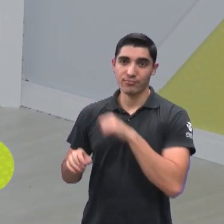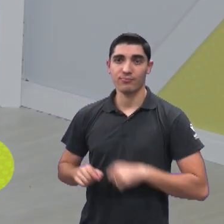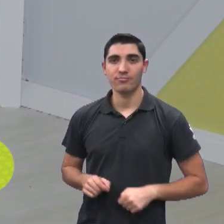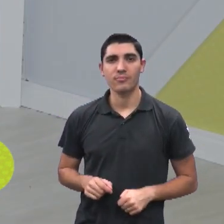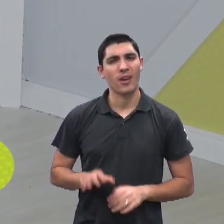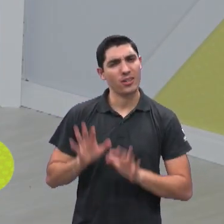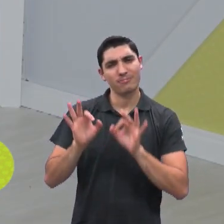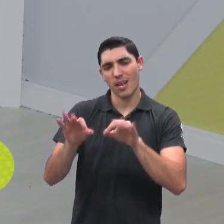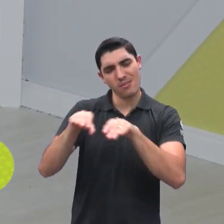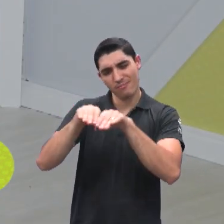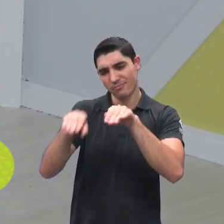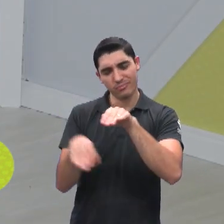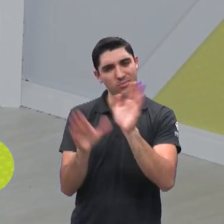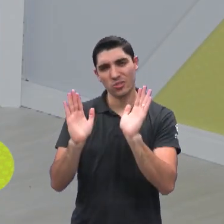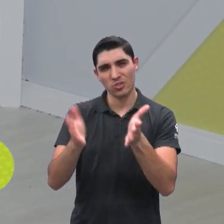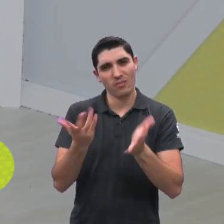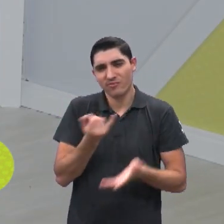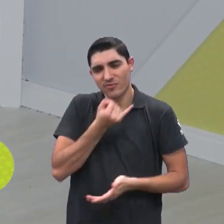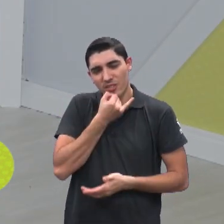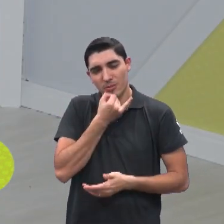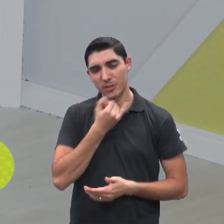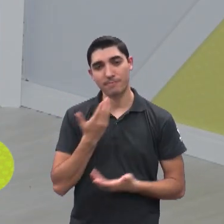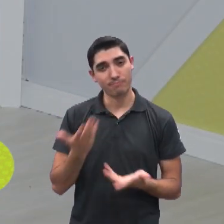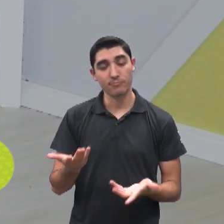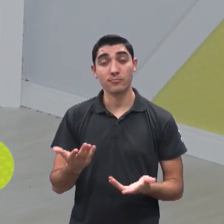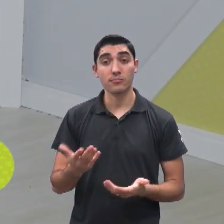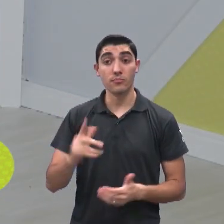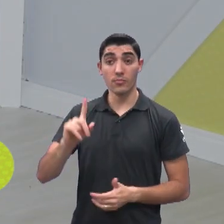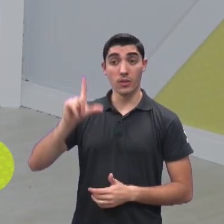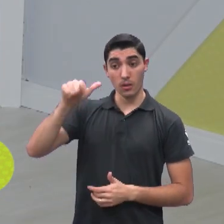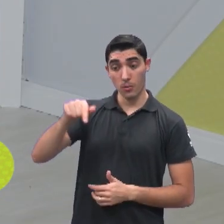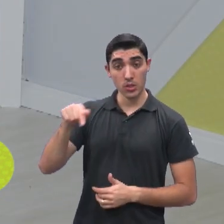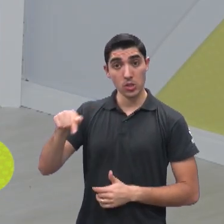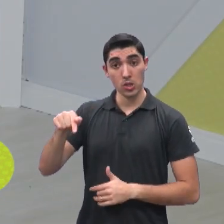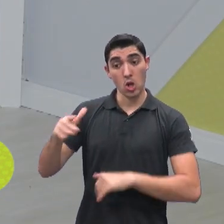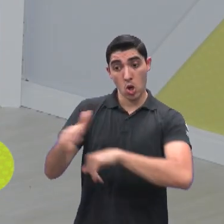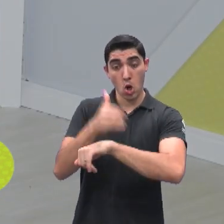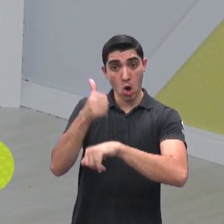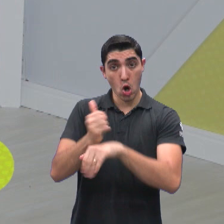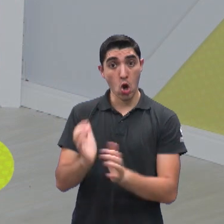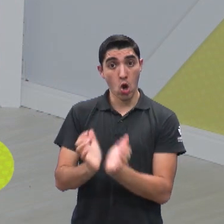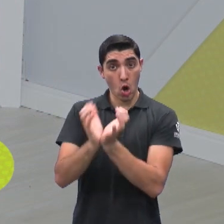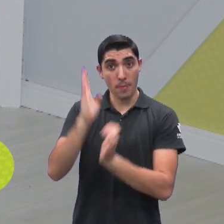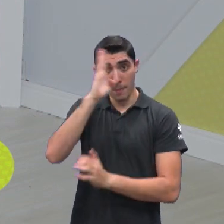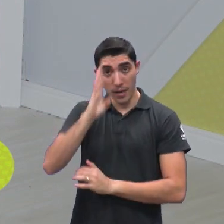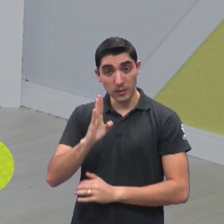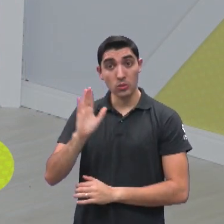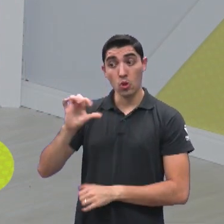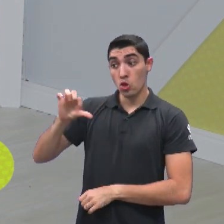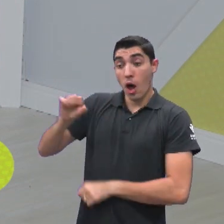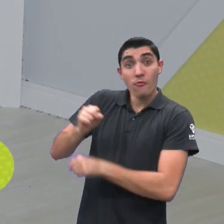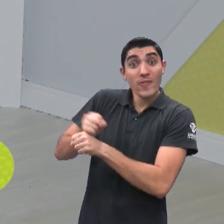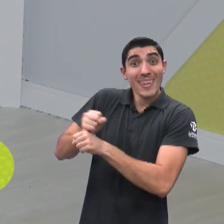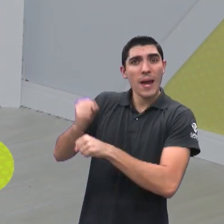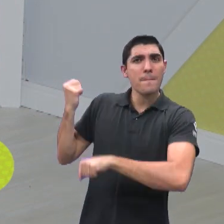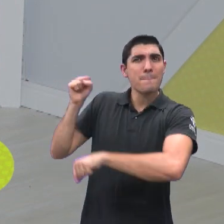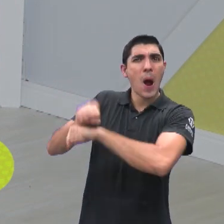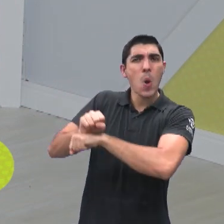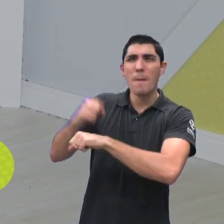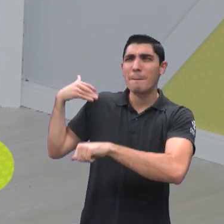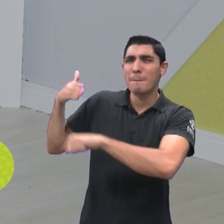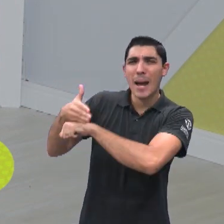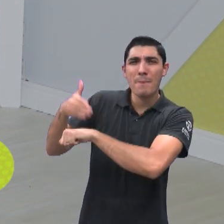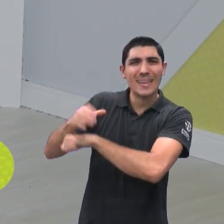já, infelizmente, né? A Copa do Brasil que volta a ser disputada depois de 9 anos. Lembrando que na última edição da Copa do Brasil, há 9